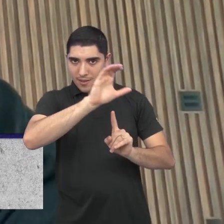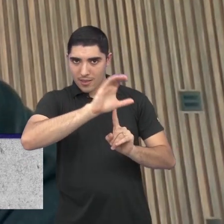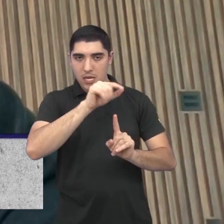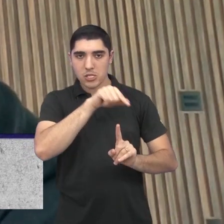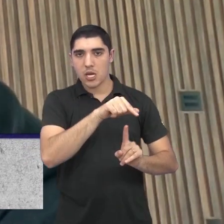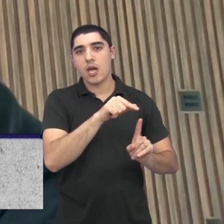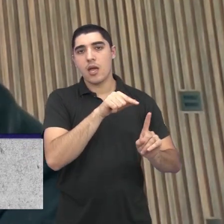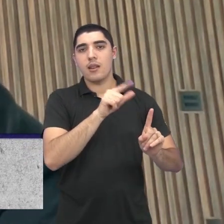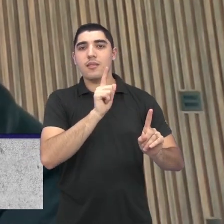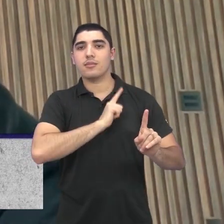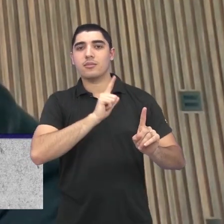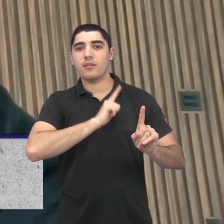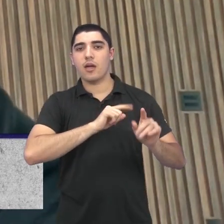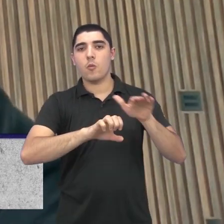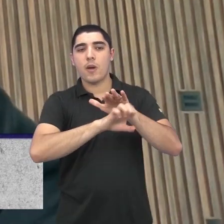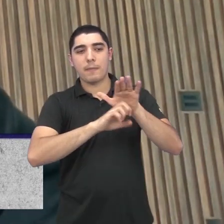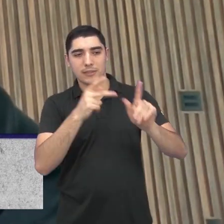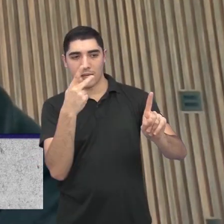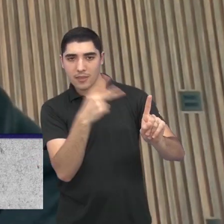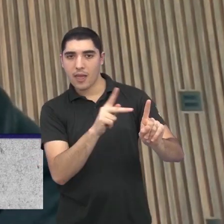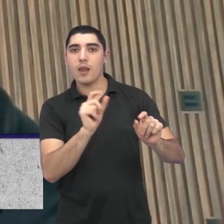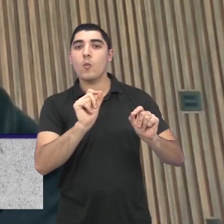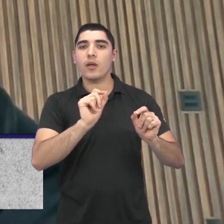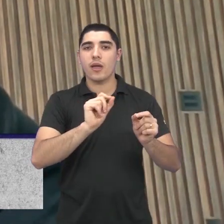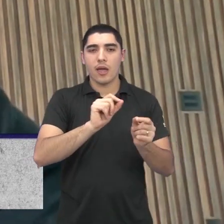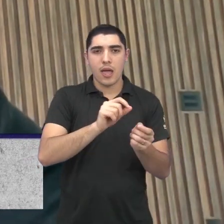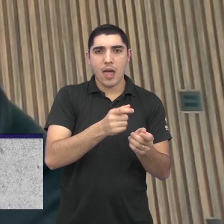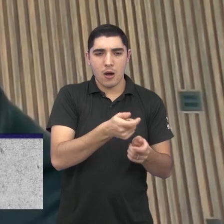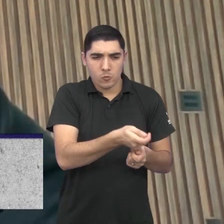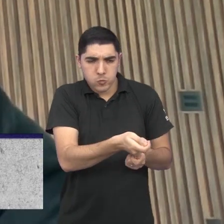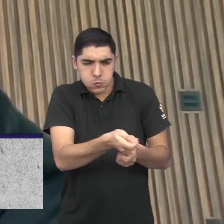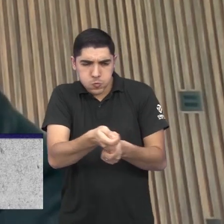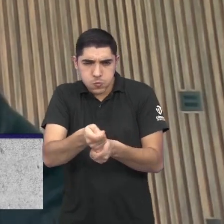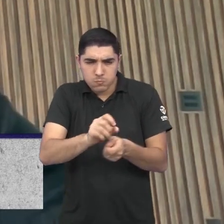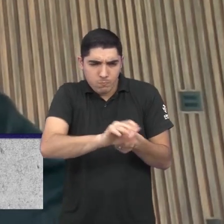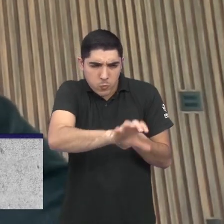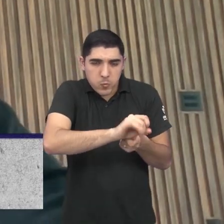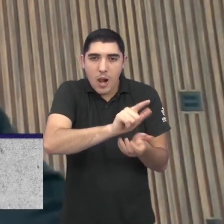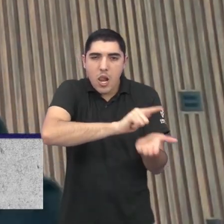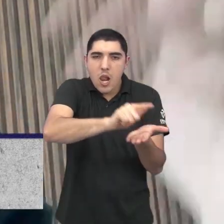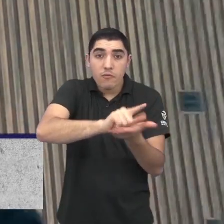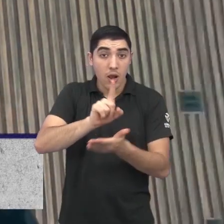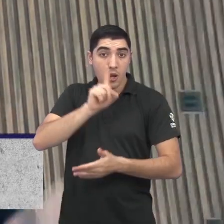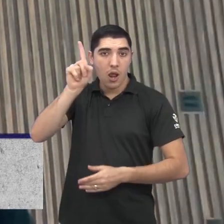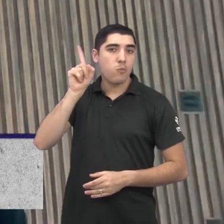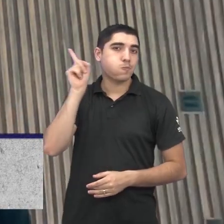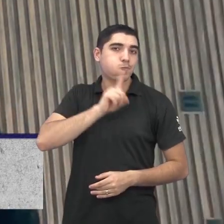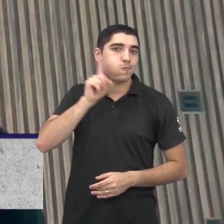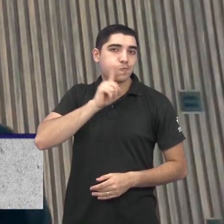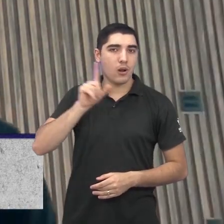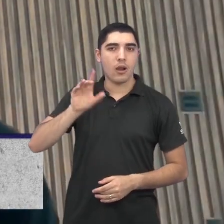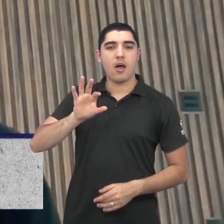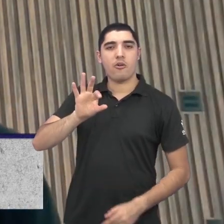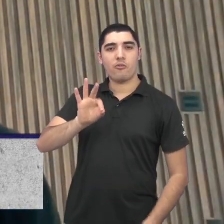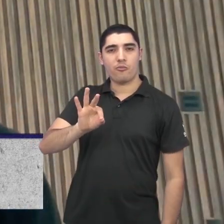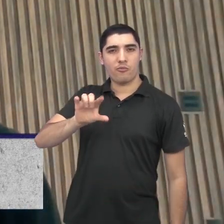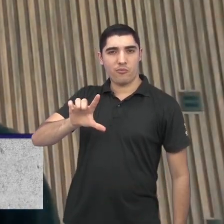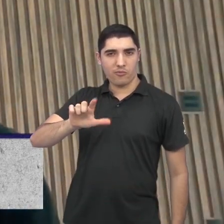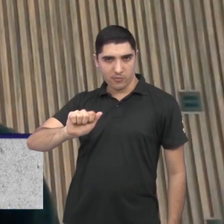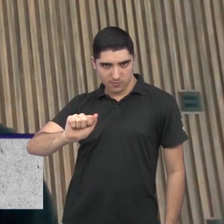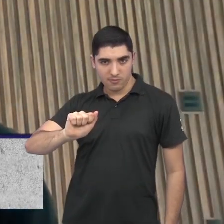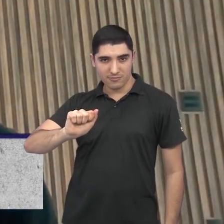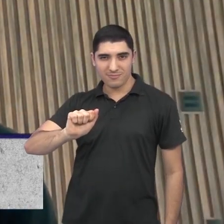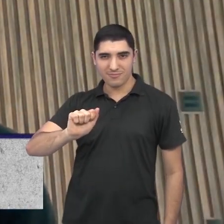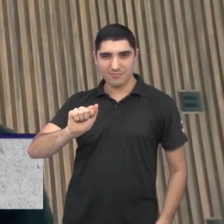tem uma empresa de lavagem de alta pressão, né, na Flórida, e isso é uma das coisas também que eu